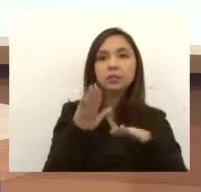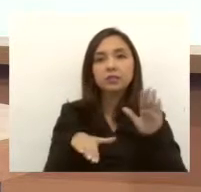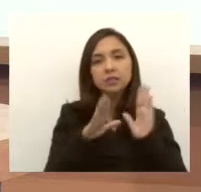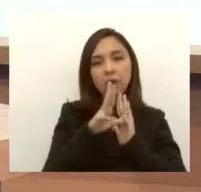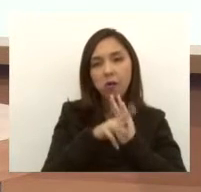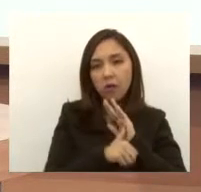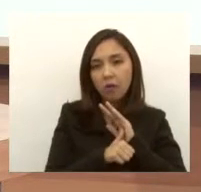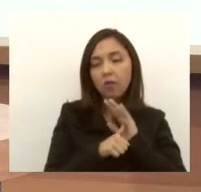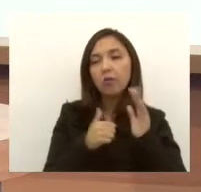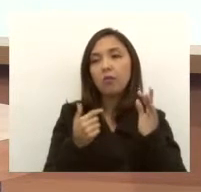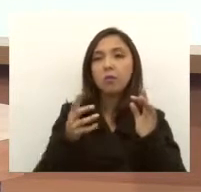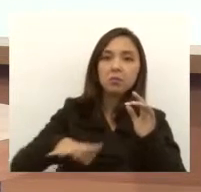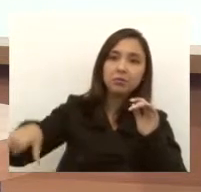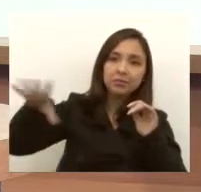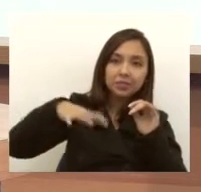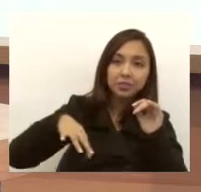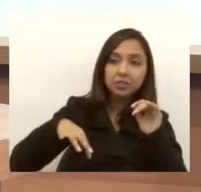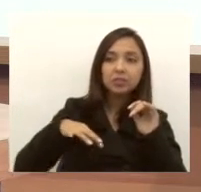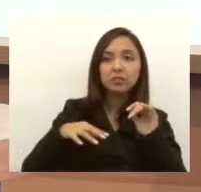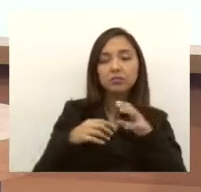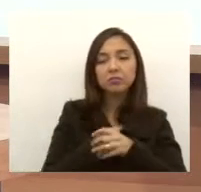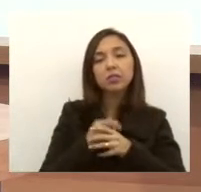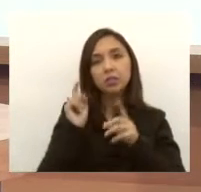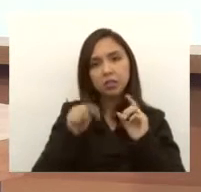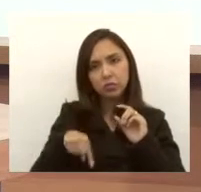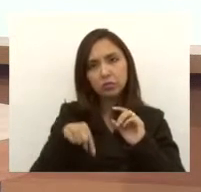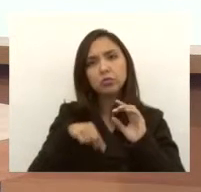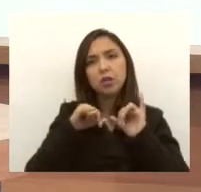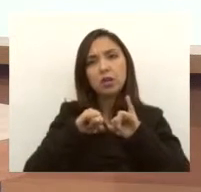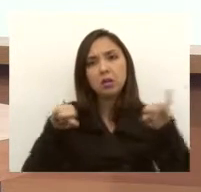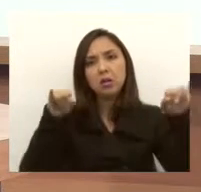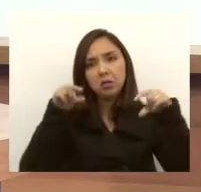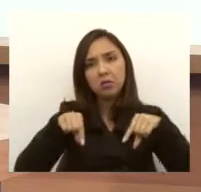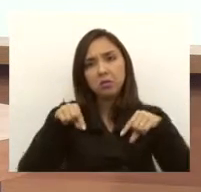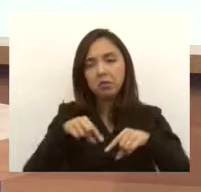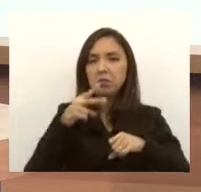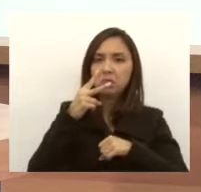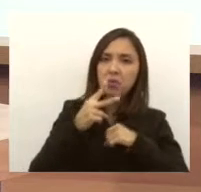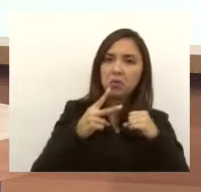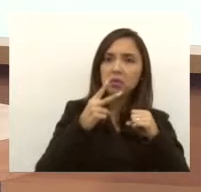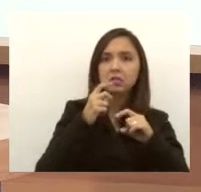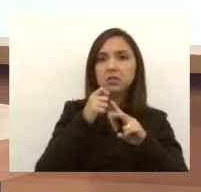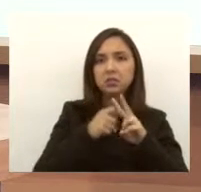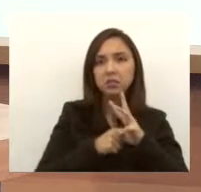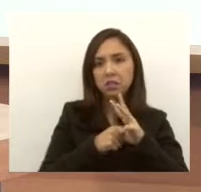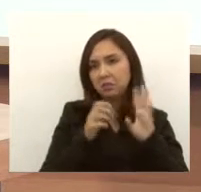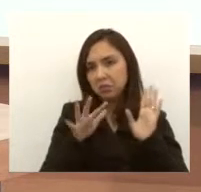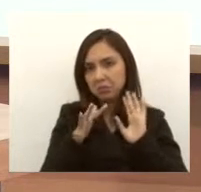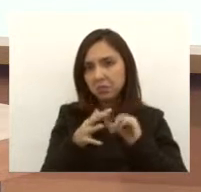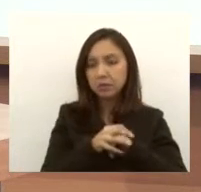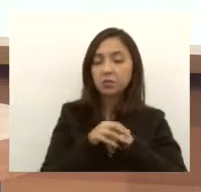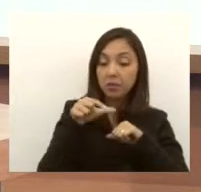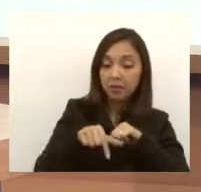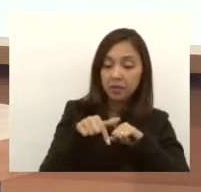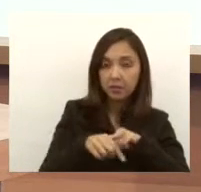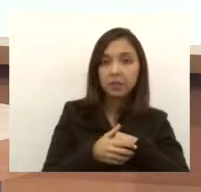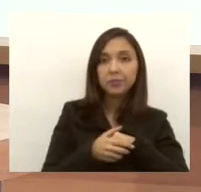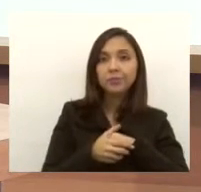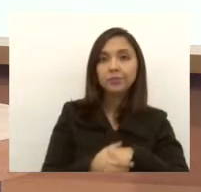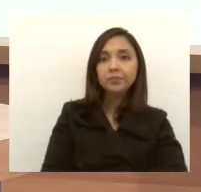furtos e roubos na região. Eu fiz aqui a denúncia, já sei lá, tem uns 2, 3 meses, não me lembro ao certo quanto tempo